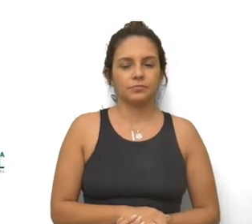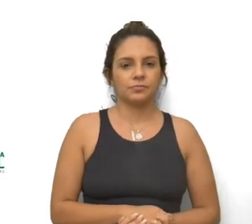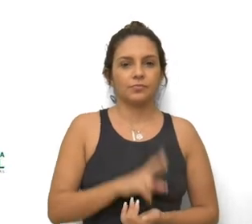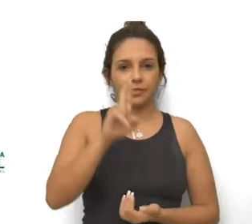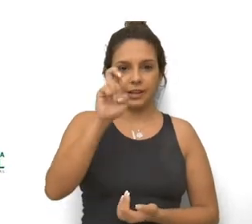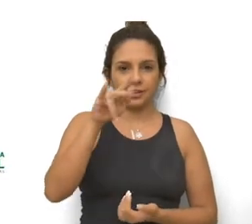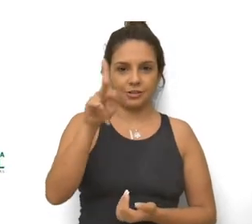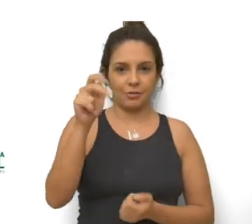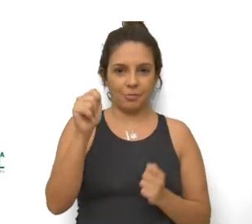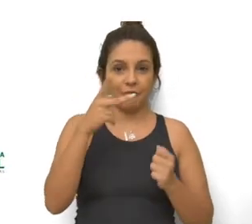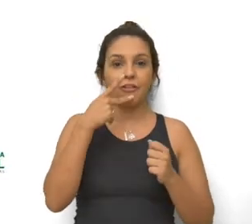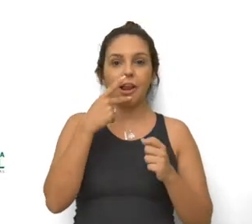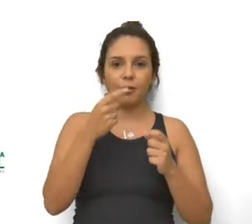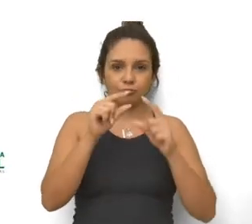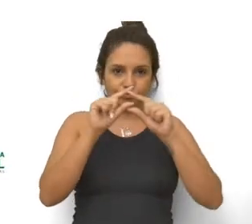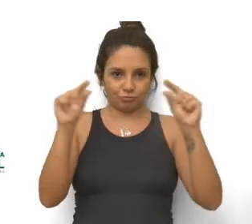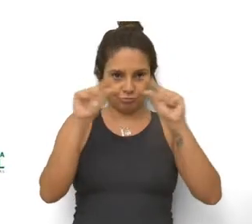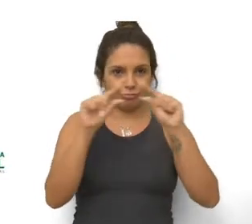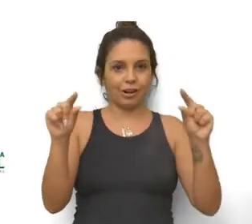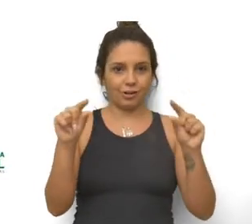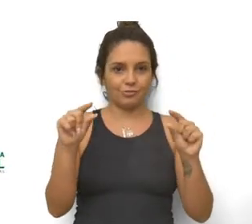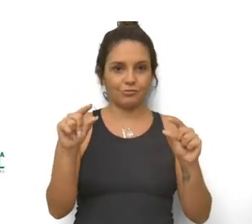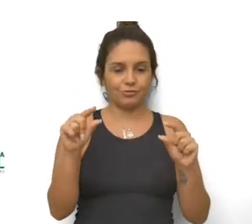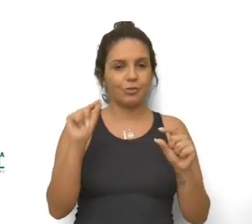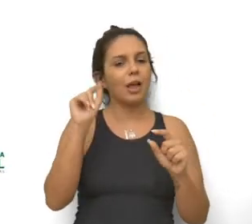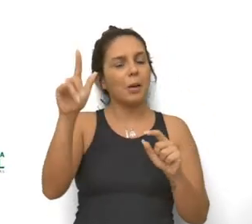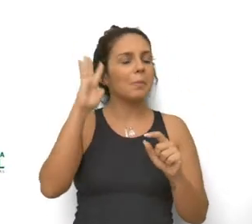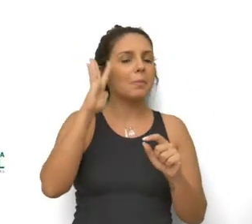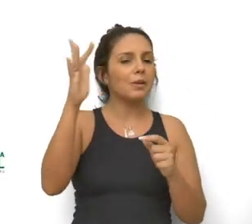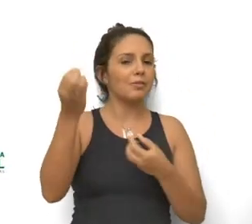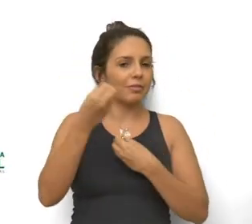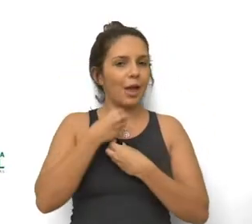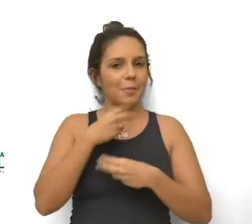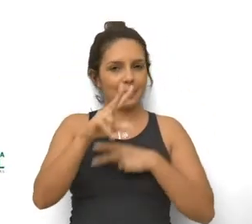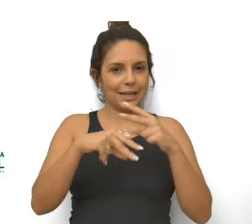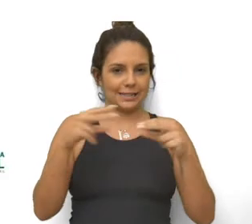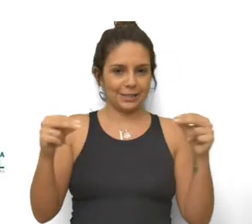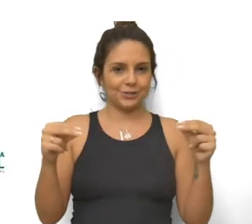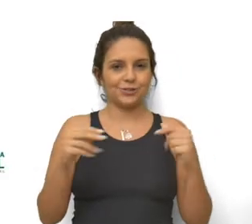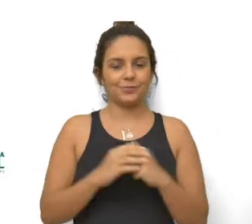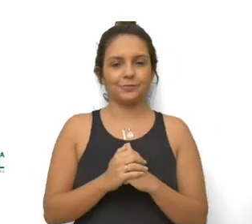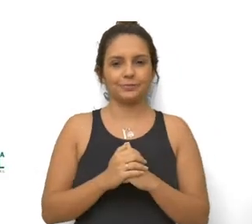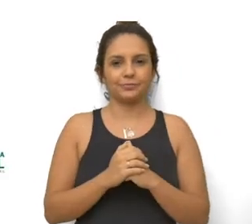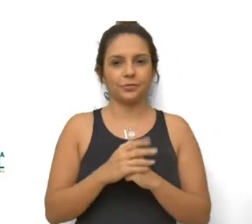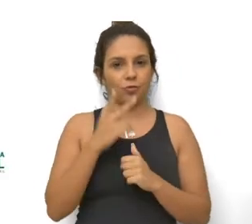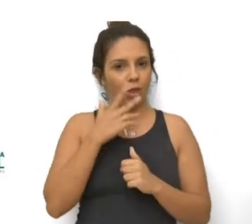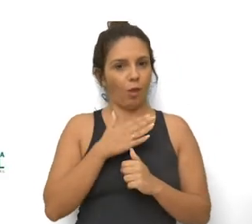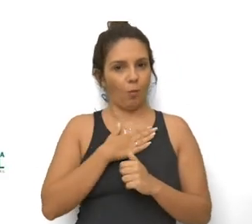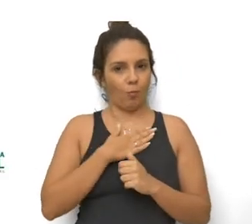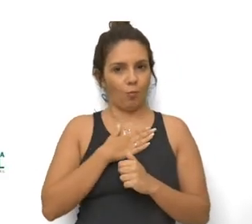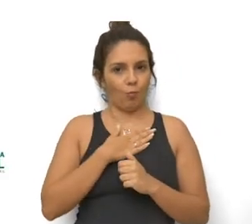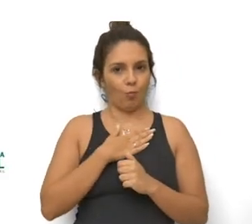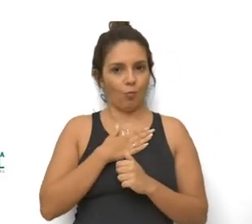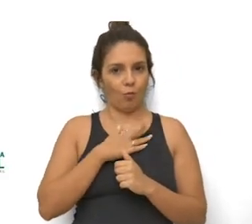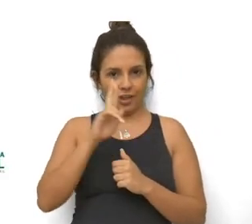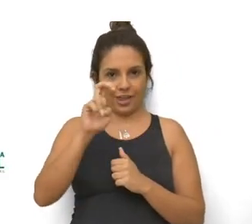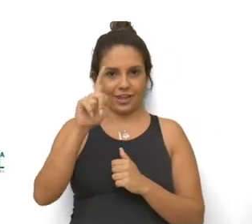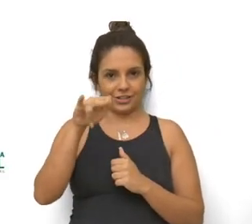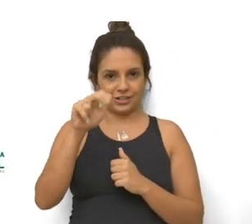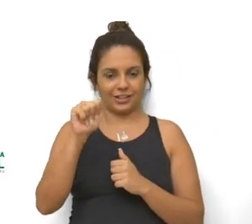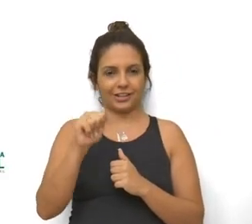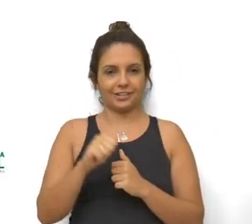para a gente? O que você pensou para nos dar de presente agora? Eu? Não, a Regina. A